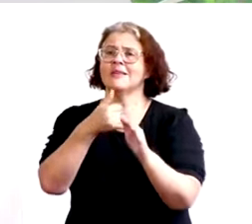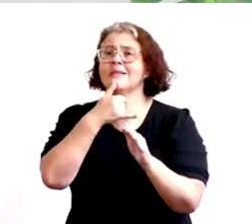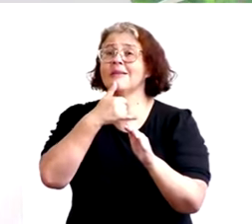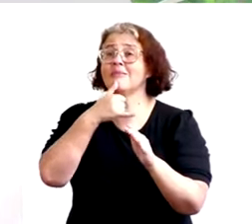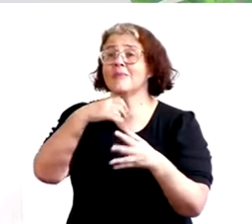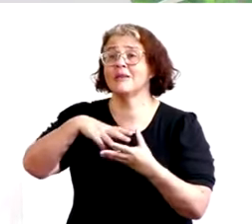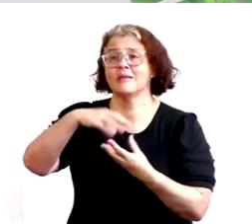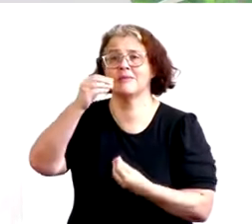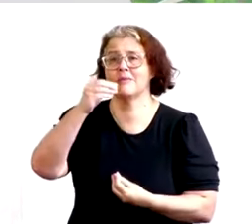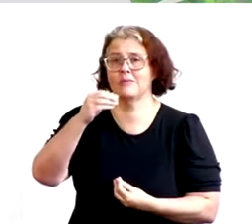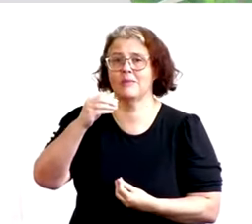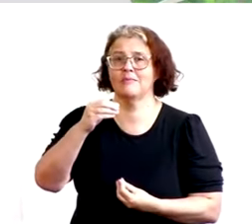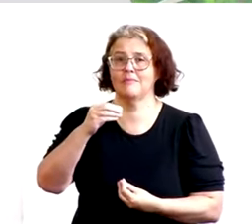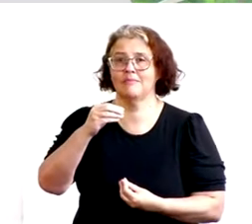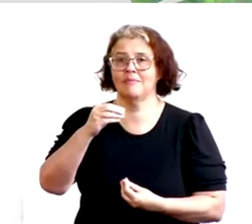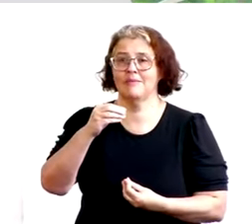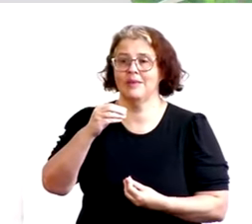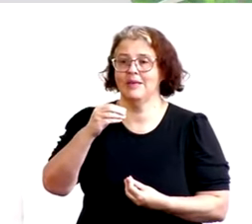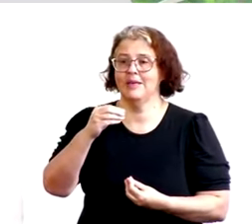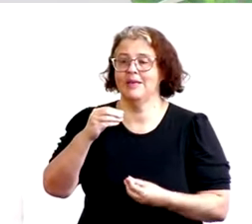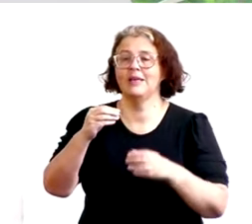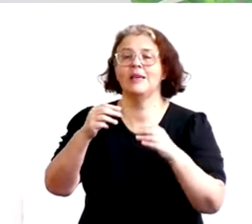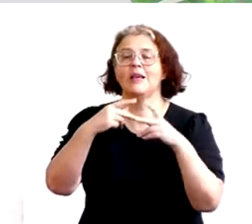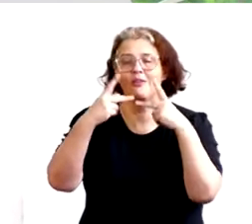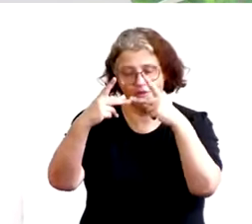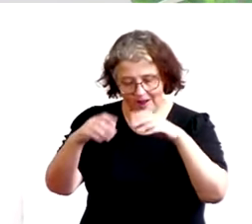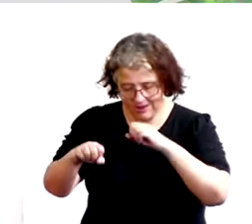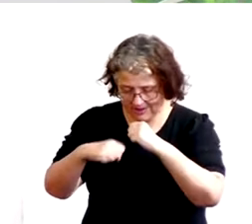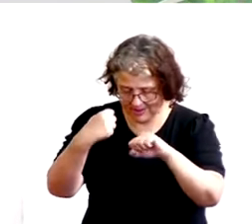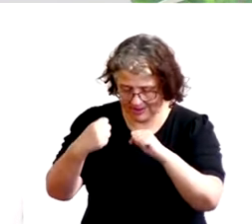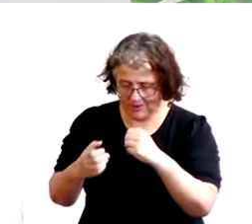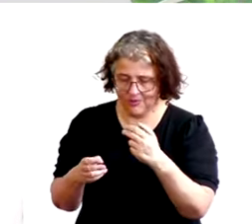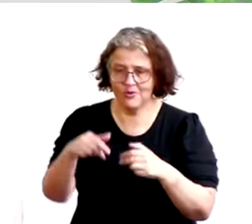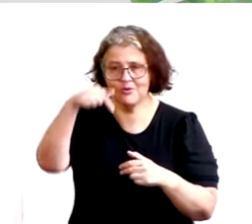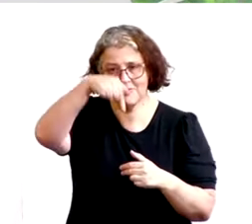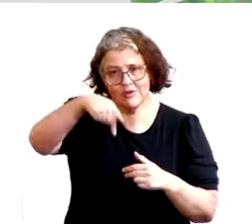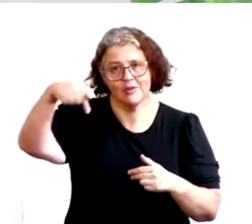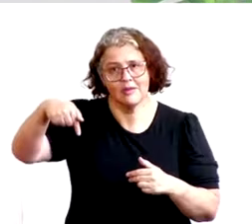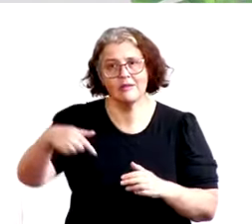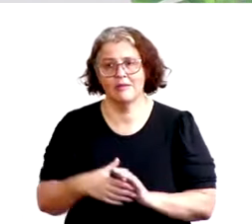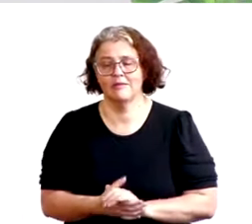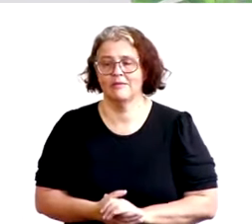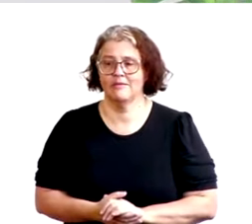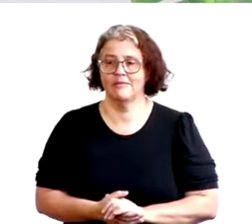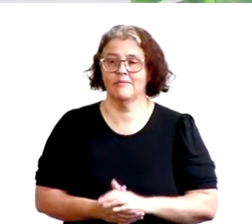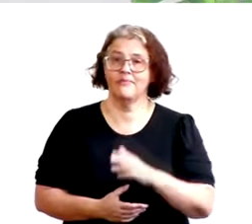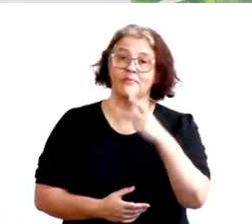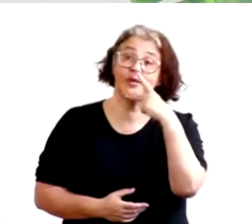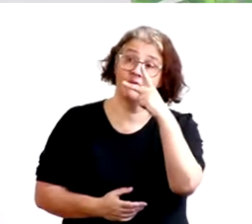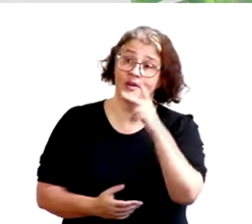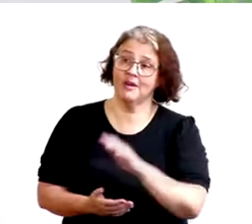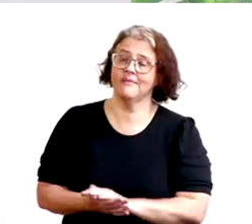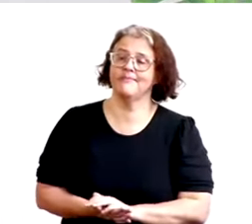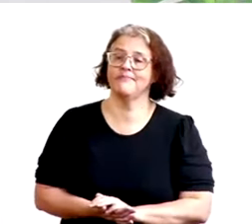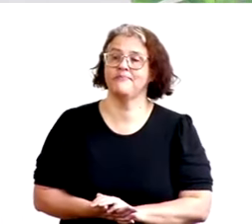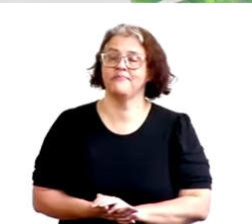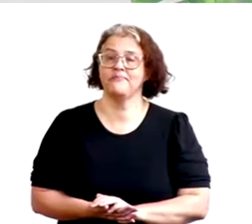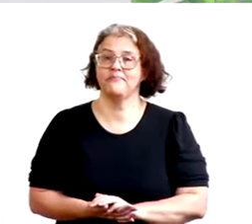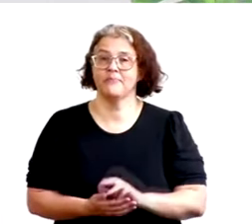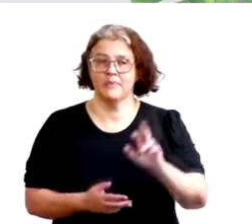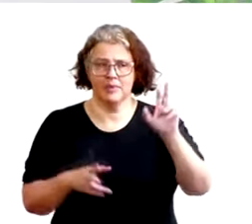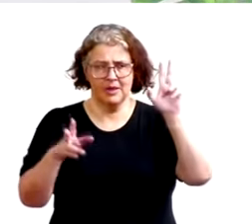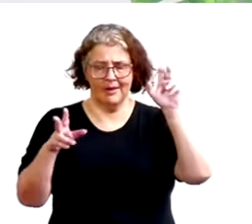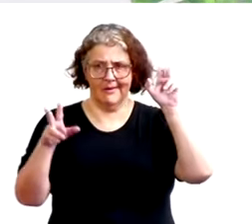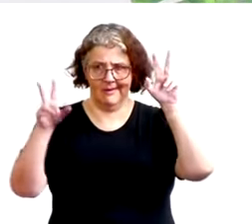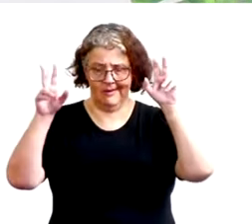ele se debruça sobre o Salmo 77 e aqui eu passo citá-lo literalmente abre aspas